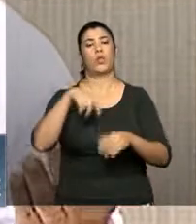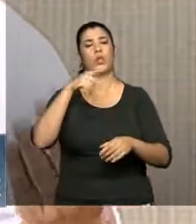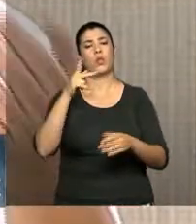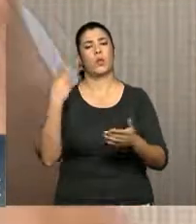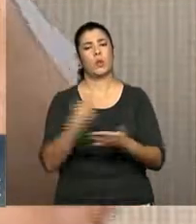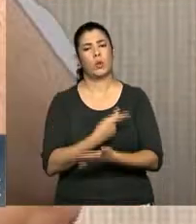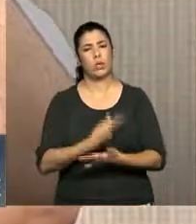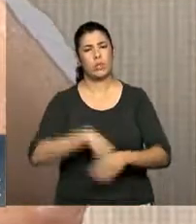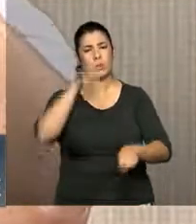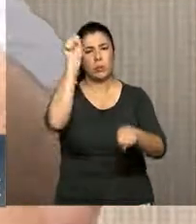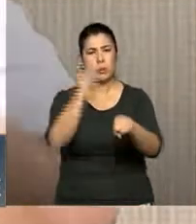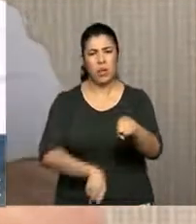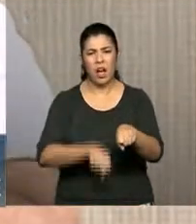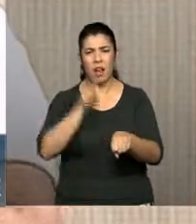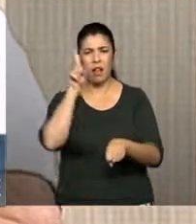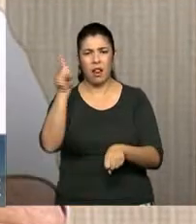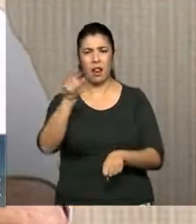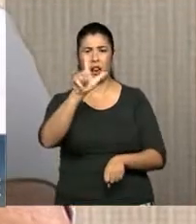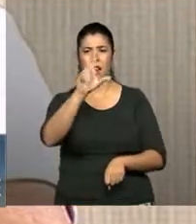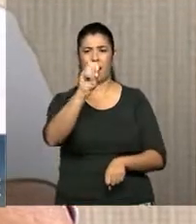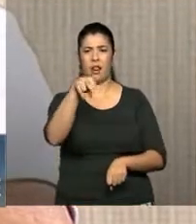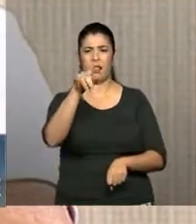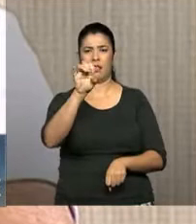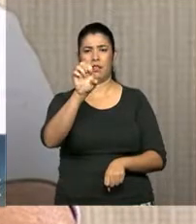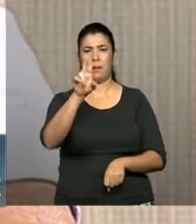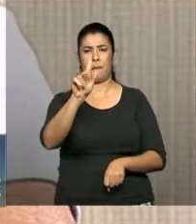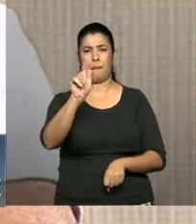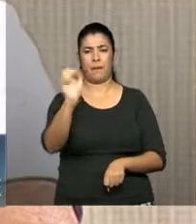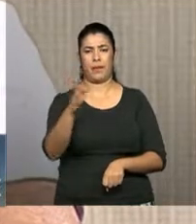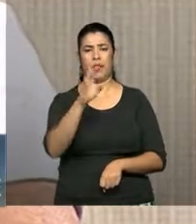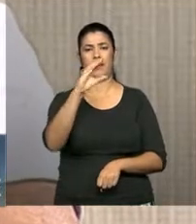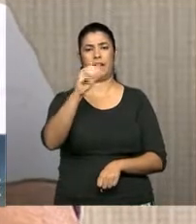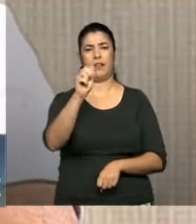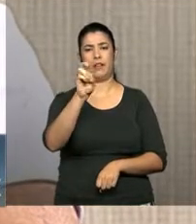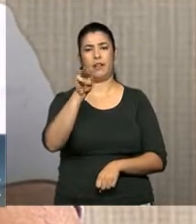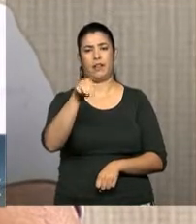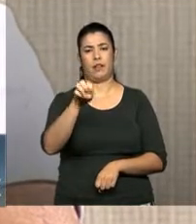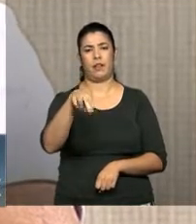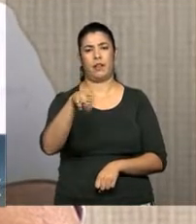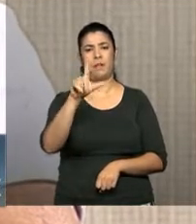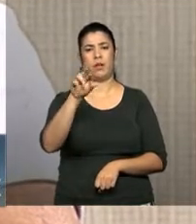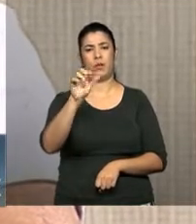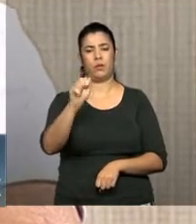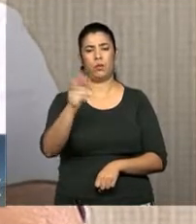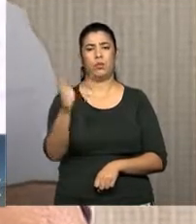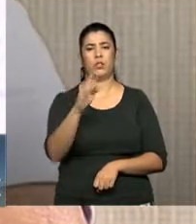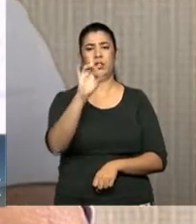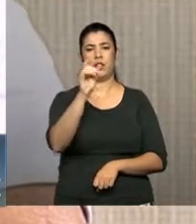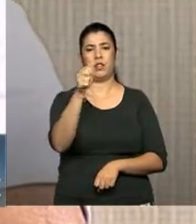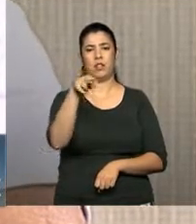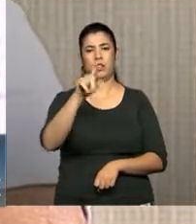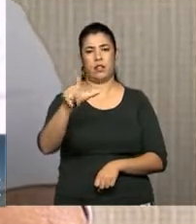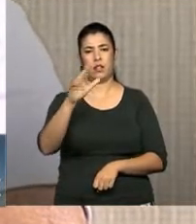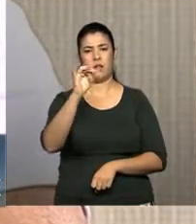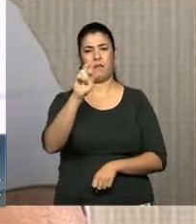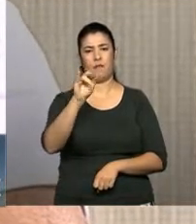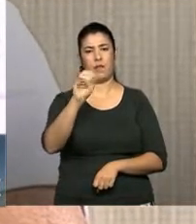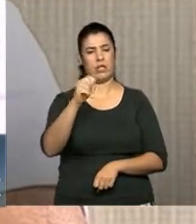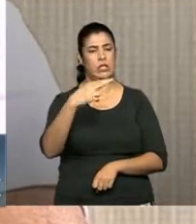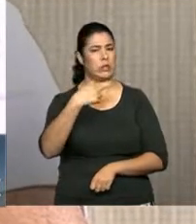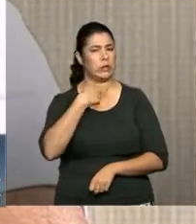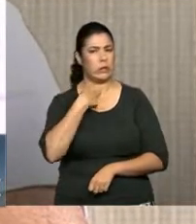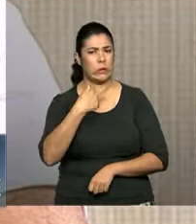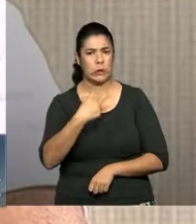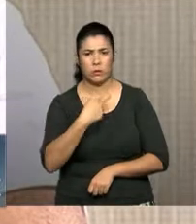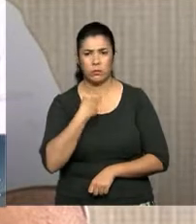do lindberg vasconcelos da carmen lúcia e do daniel farias não pode cair no esquecimento e